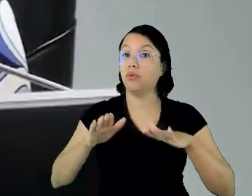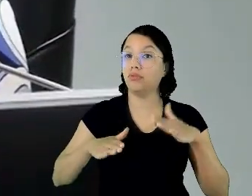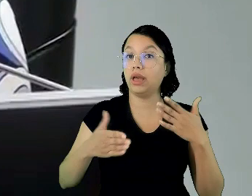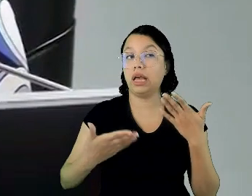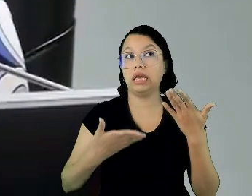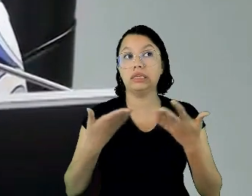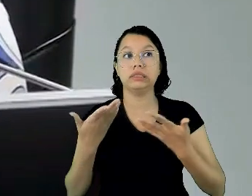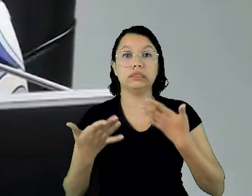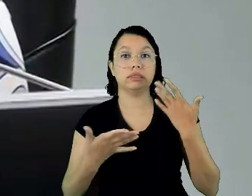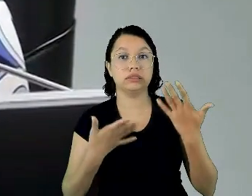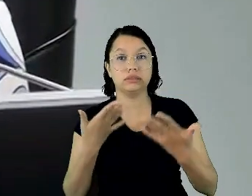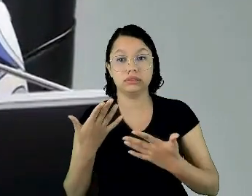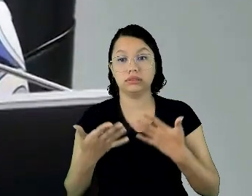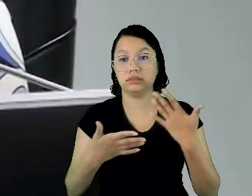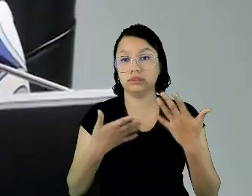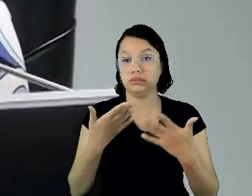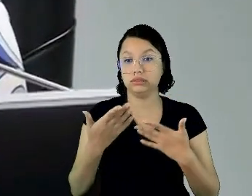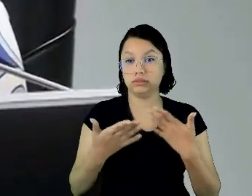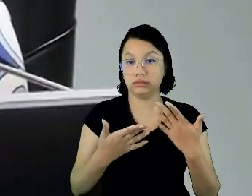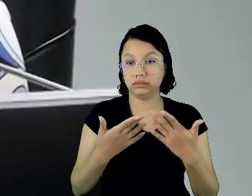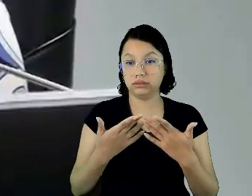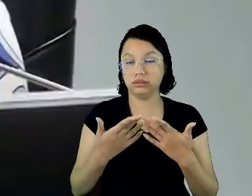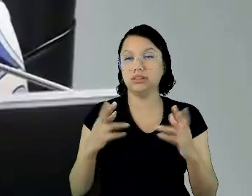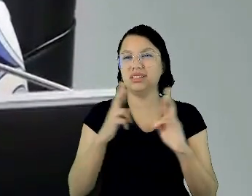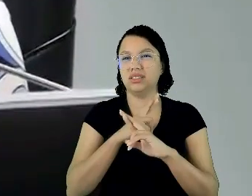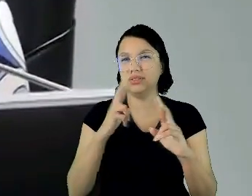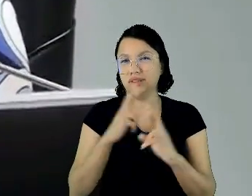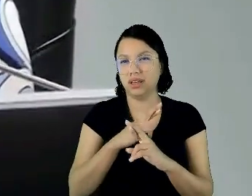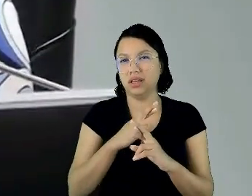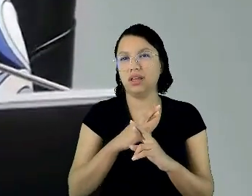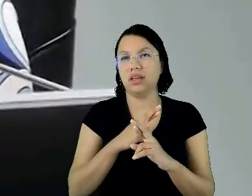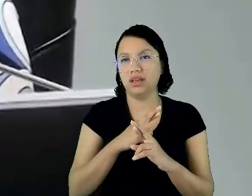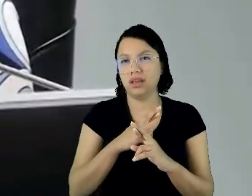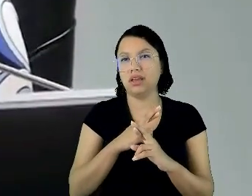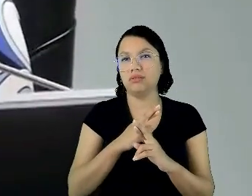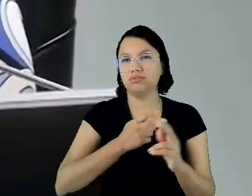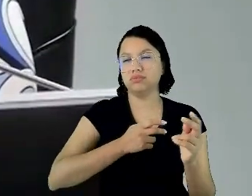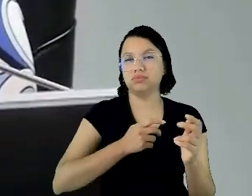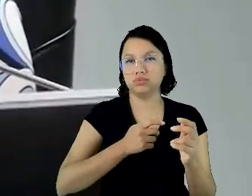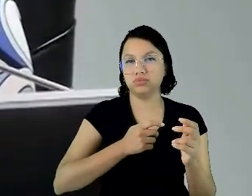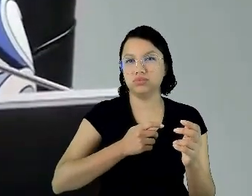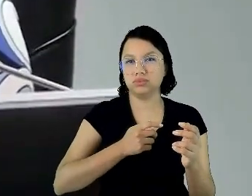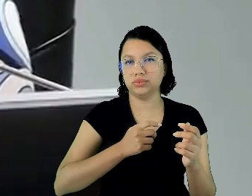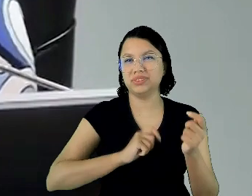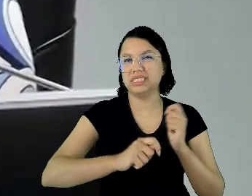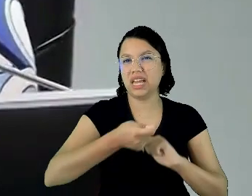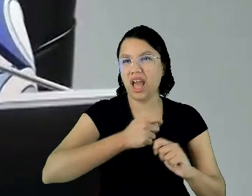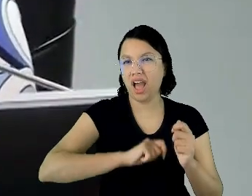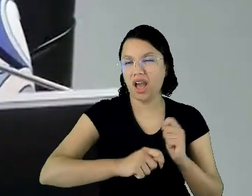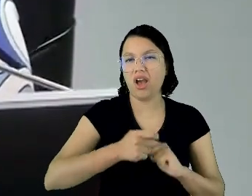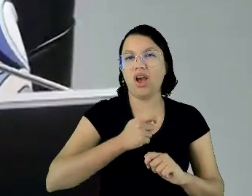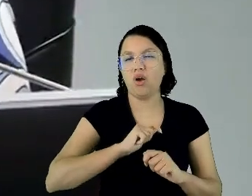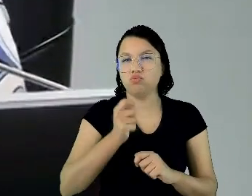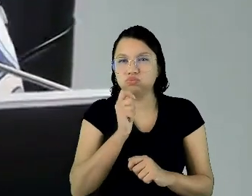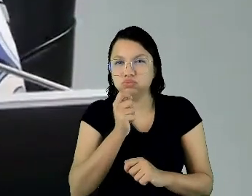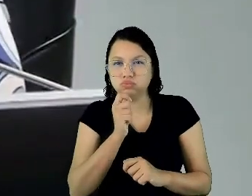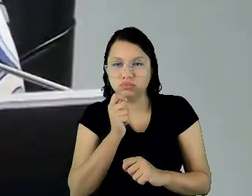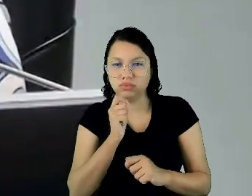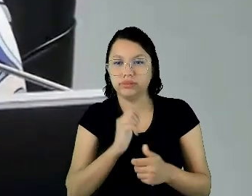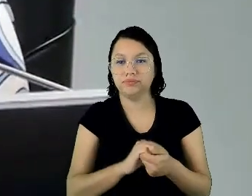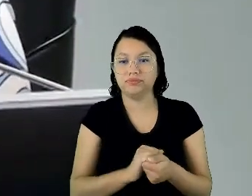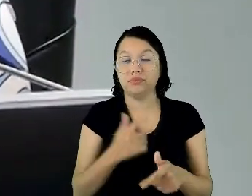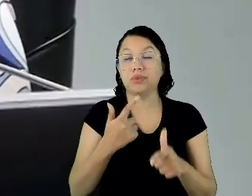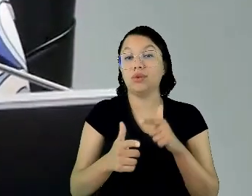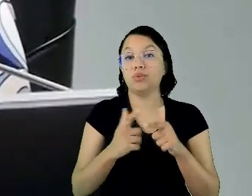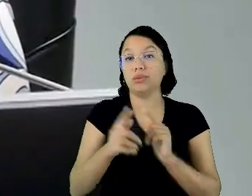a questão ainda do tráfico internacional de drogas de contrabando, que não é só um problema interno, é um problema de direito internacional. Eu já tive